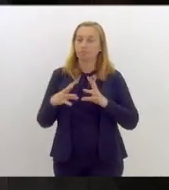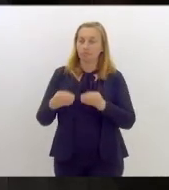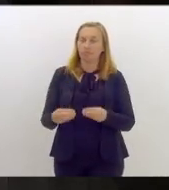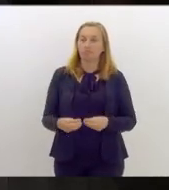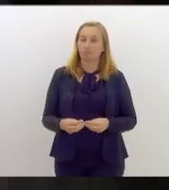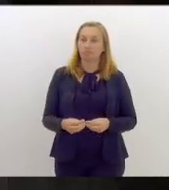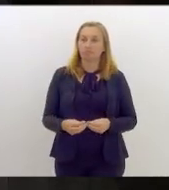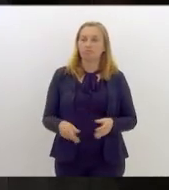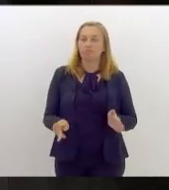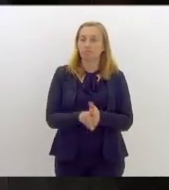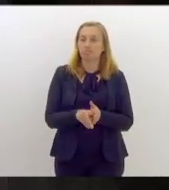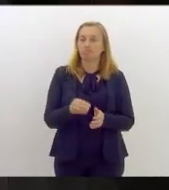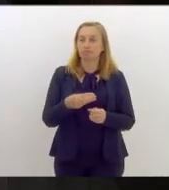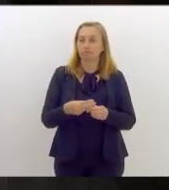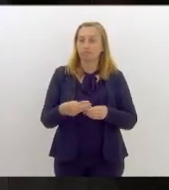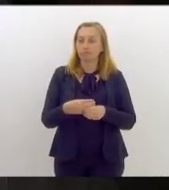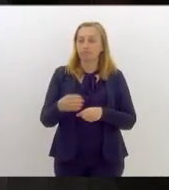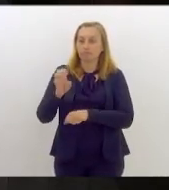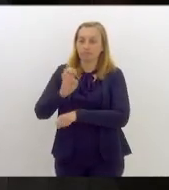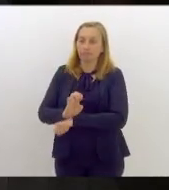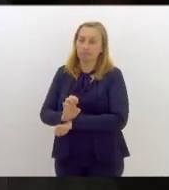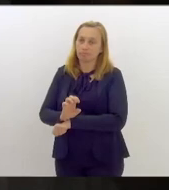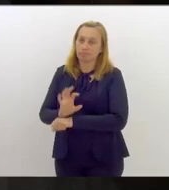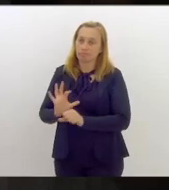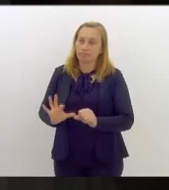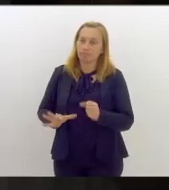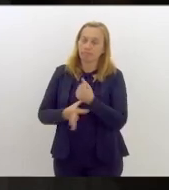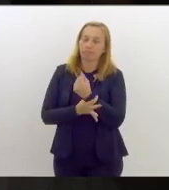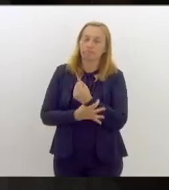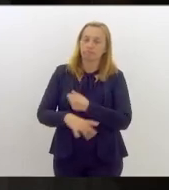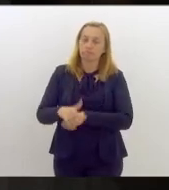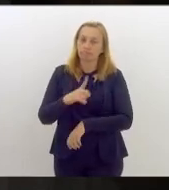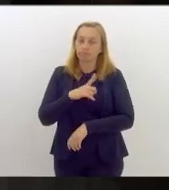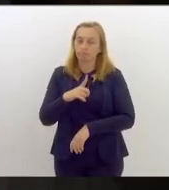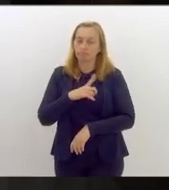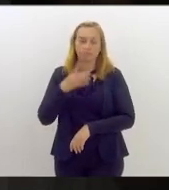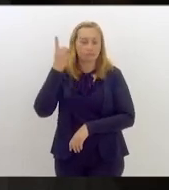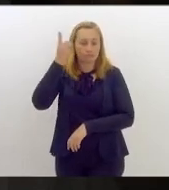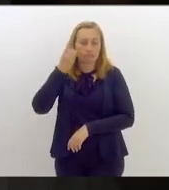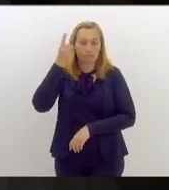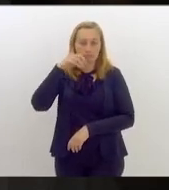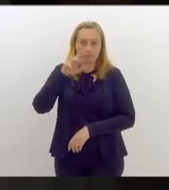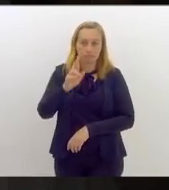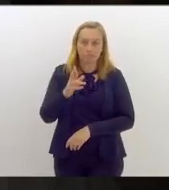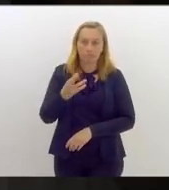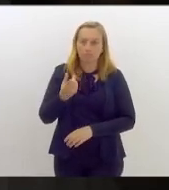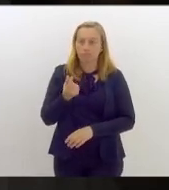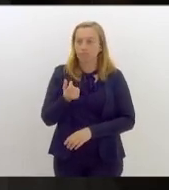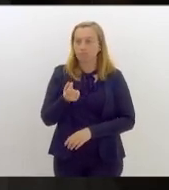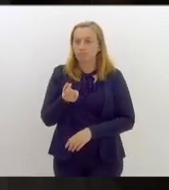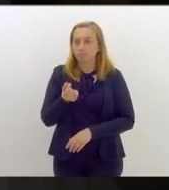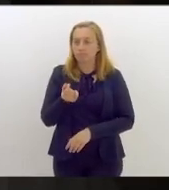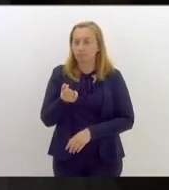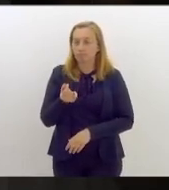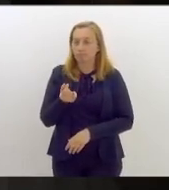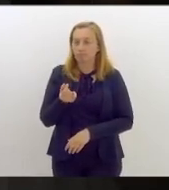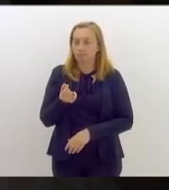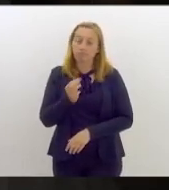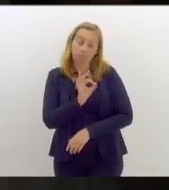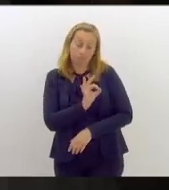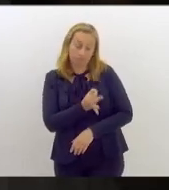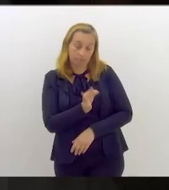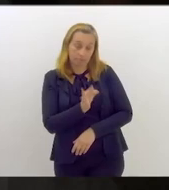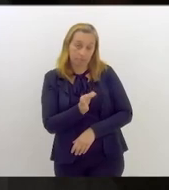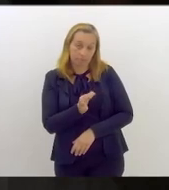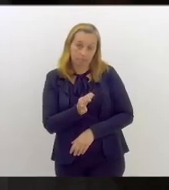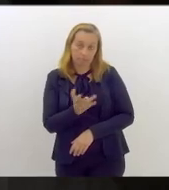atribuição municipal, o Estado estava fazendo, deputado Eliomar, com recursos,